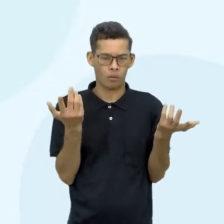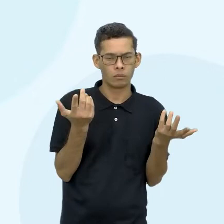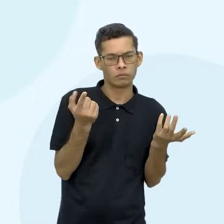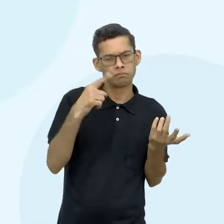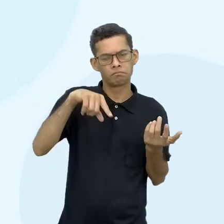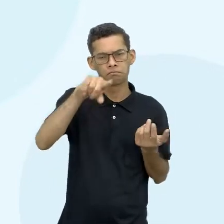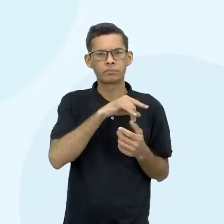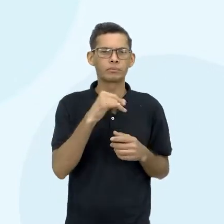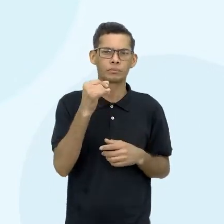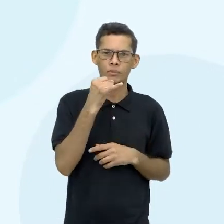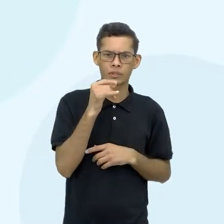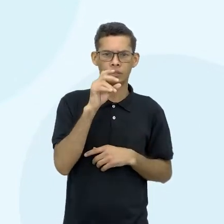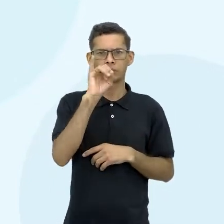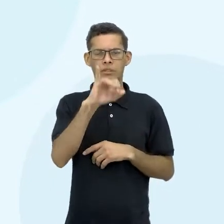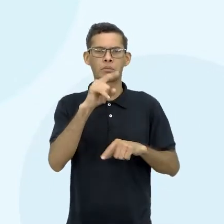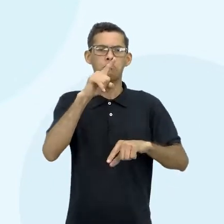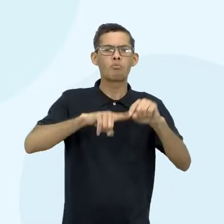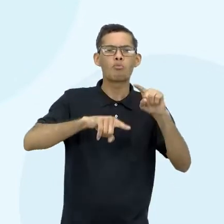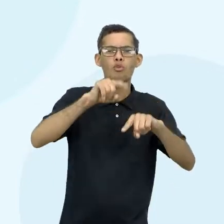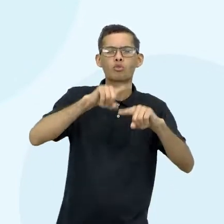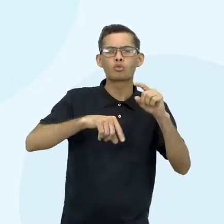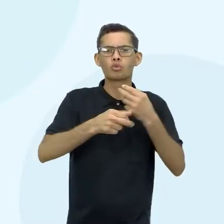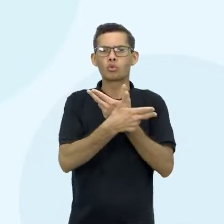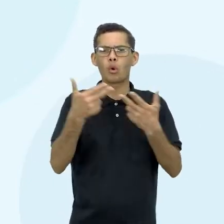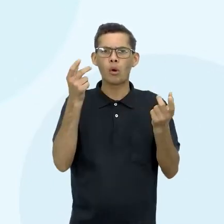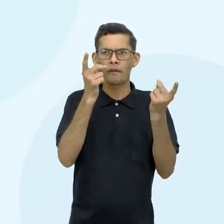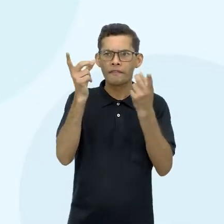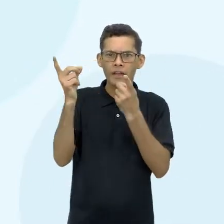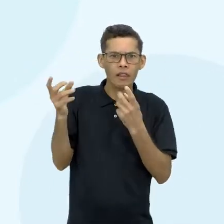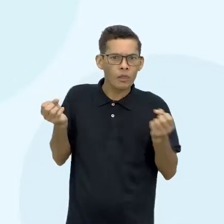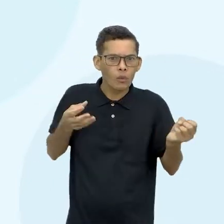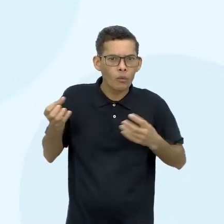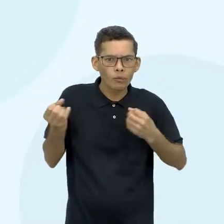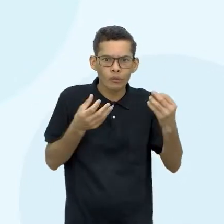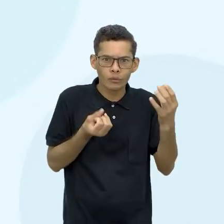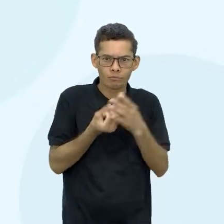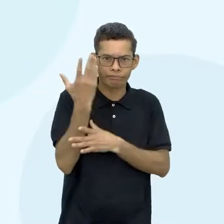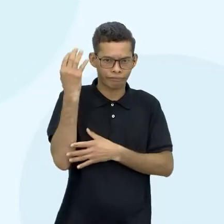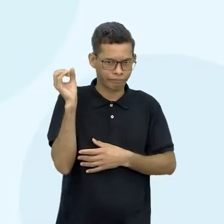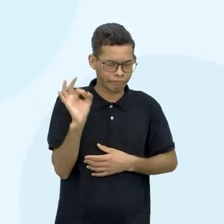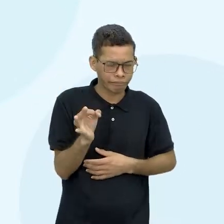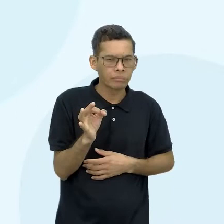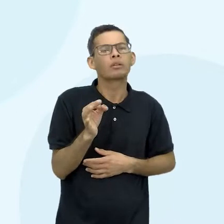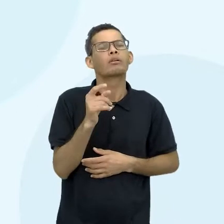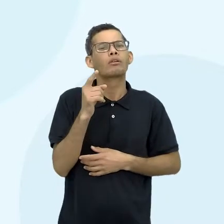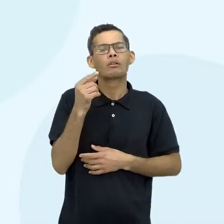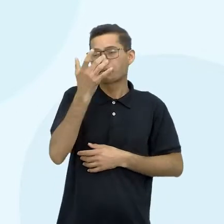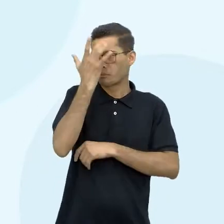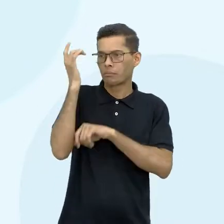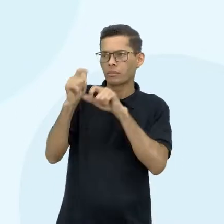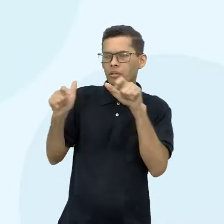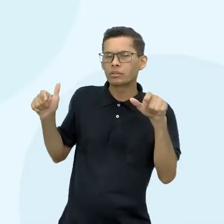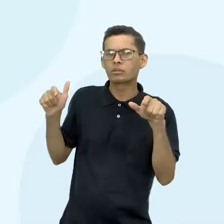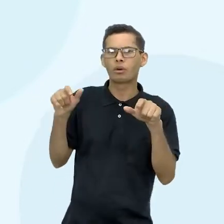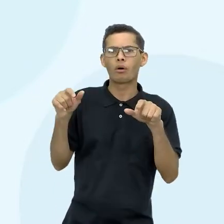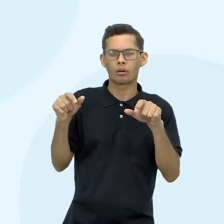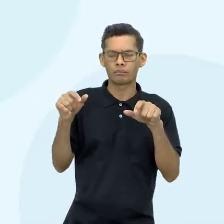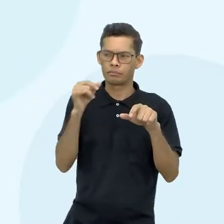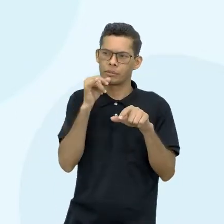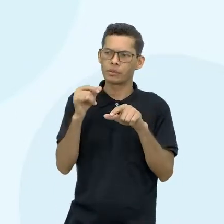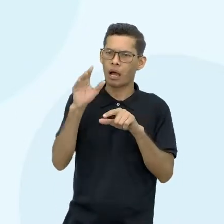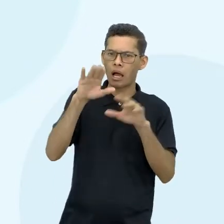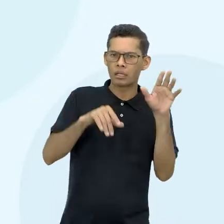pesquisa, né? Quando se lança um produto, às vezes um conjunto de pessoas, às vezes é uma pessoa sozinha,